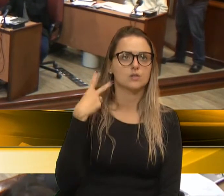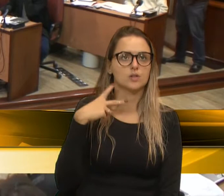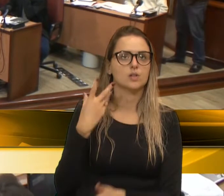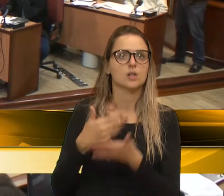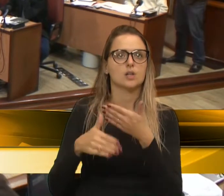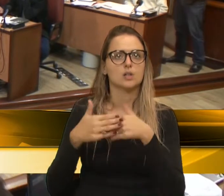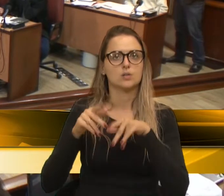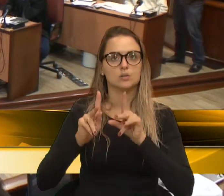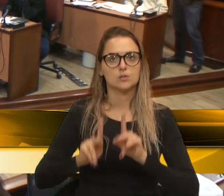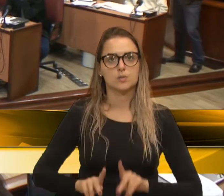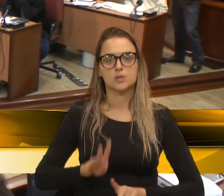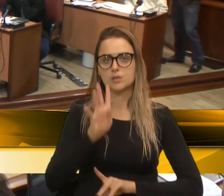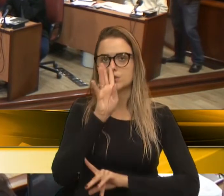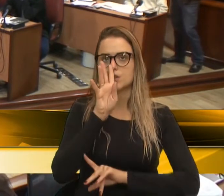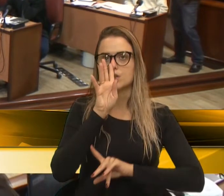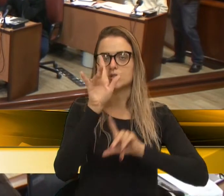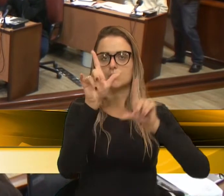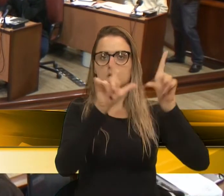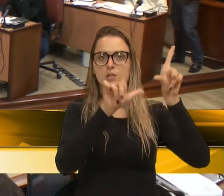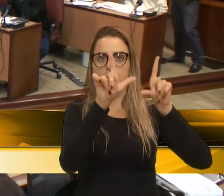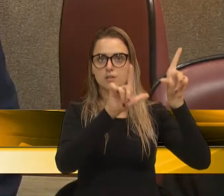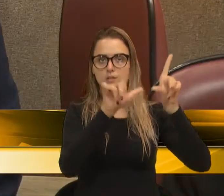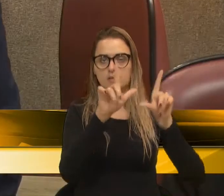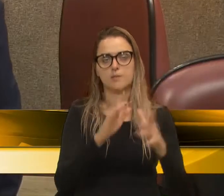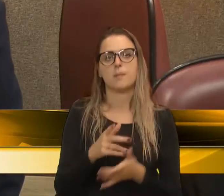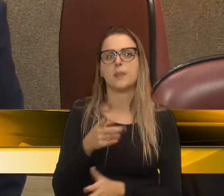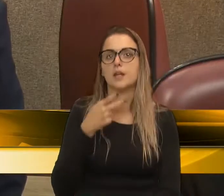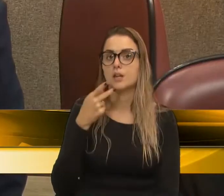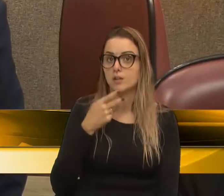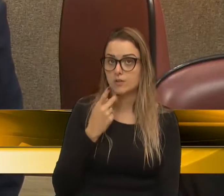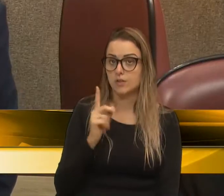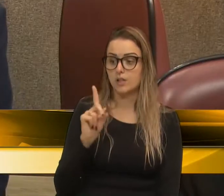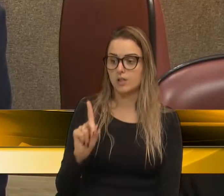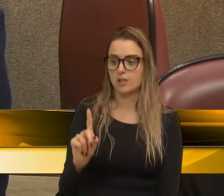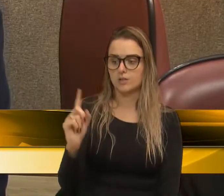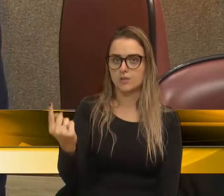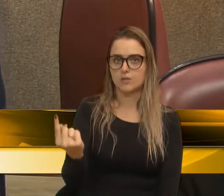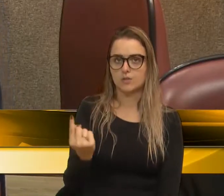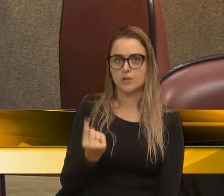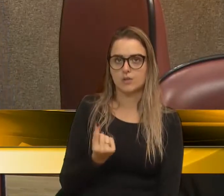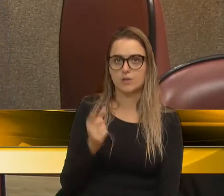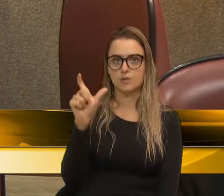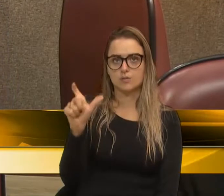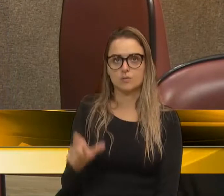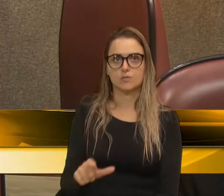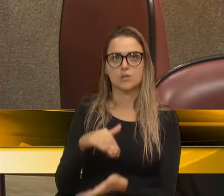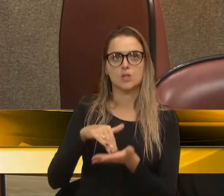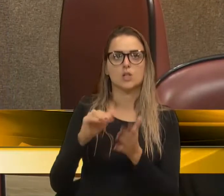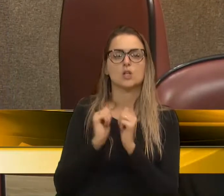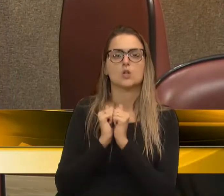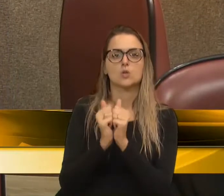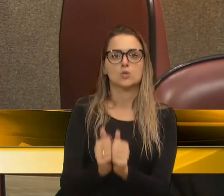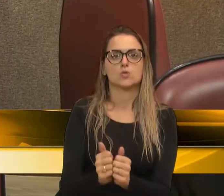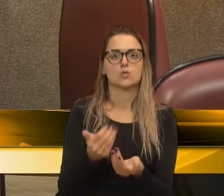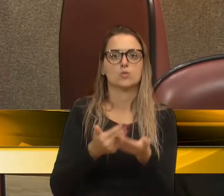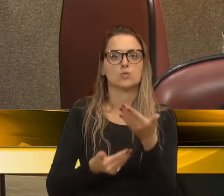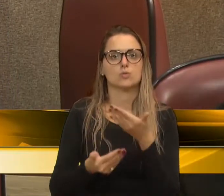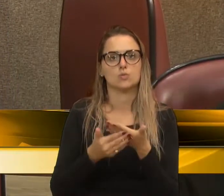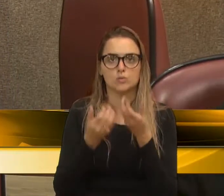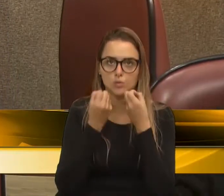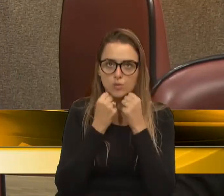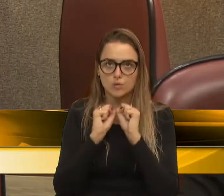pela TV Câmara. Dizer que a Vossa Excelência, juntamente com toda a